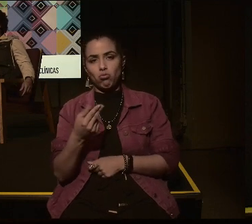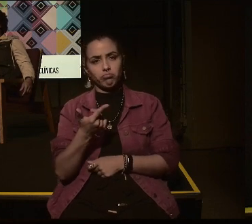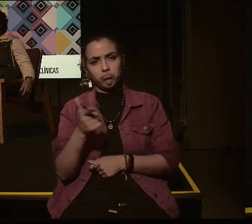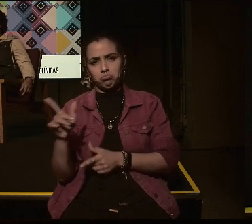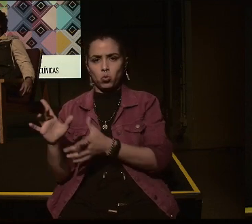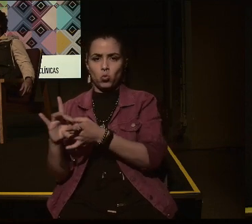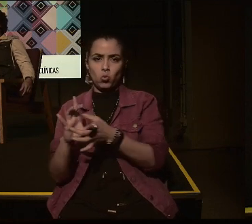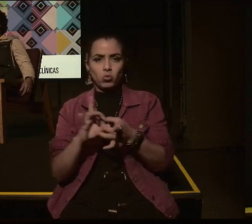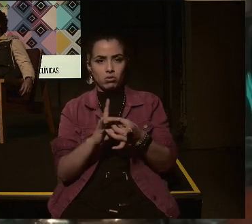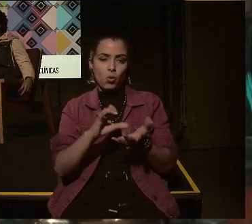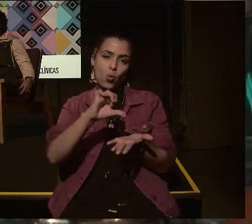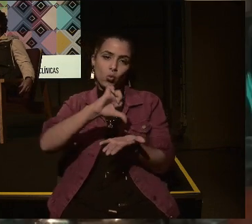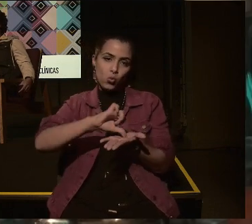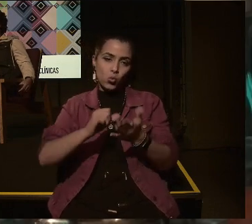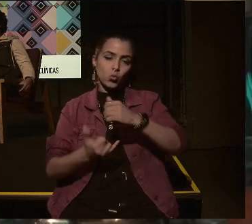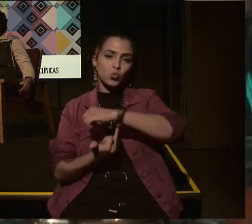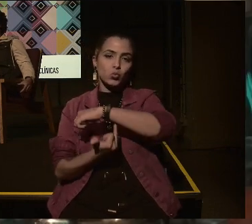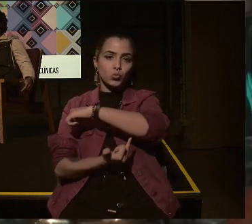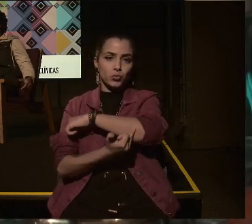instituições